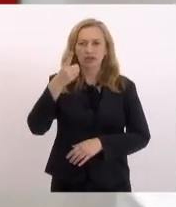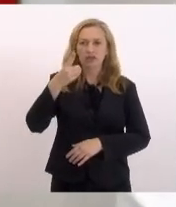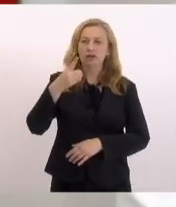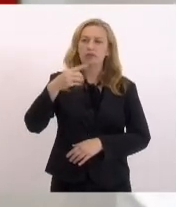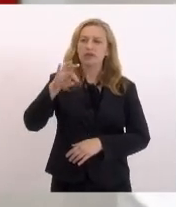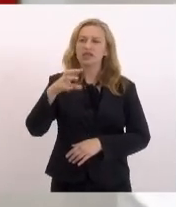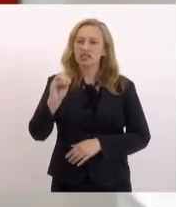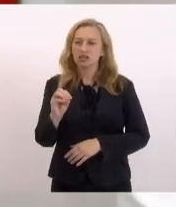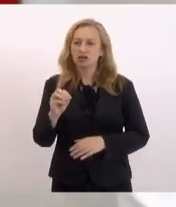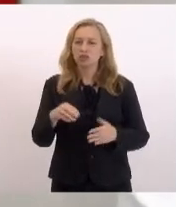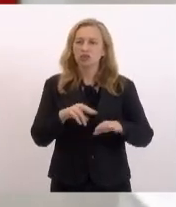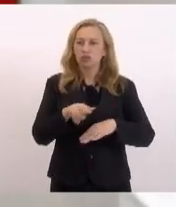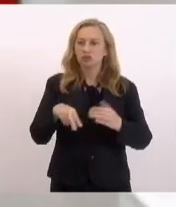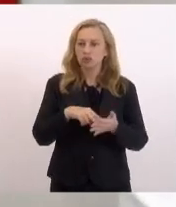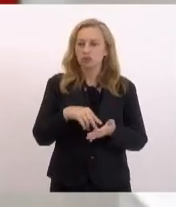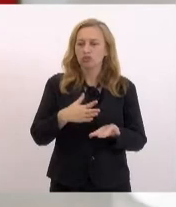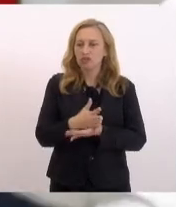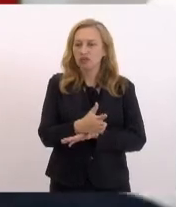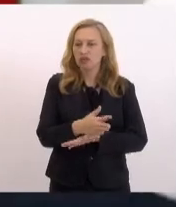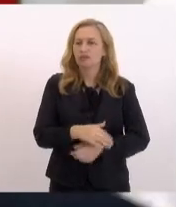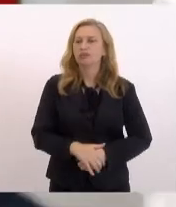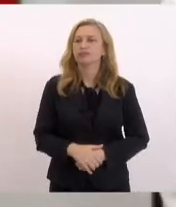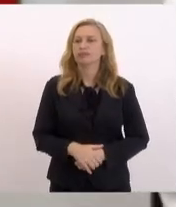Se eu que aprova a discussão, aprovado.